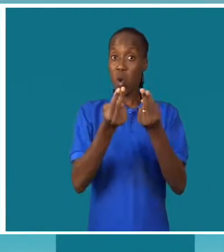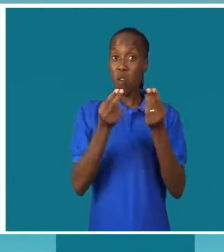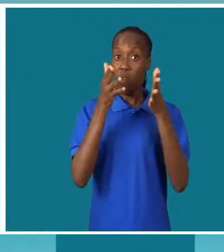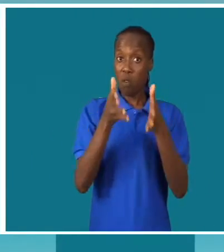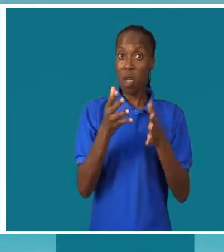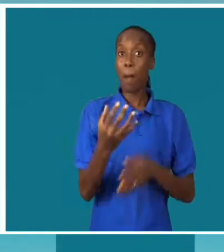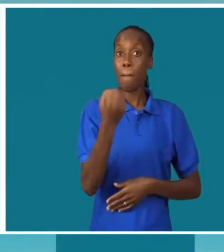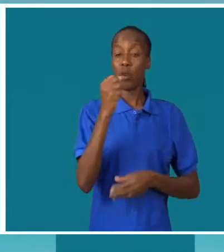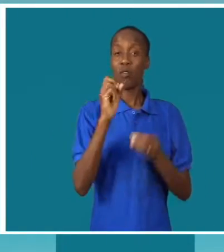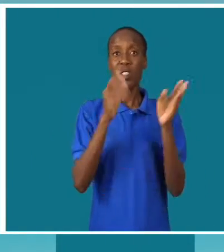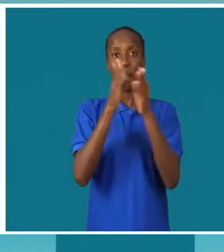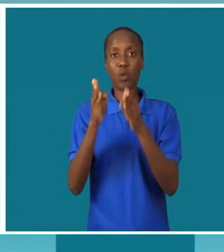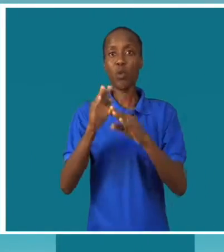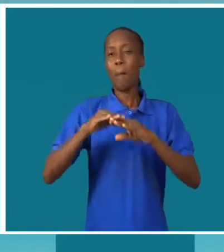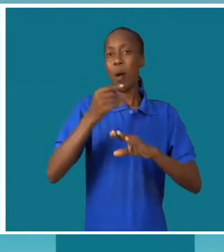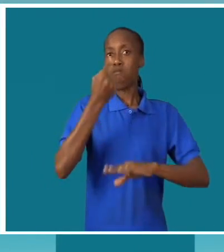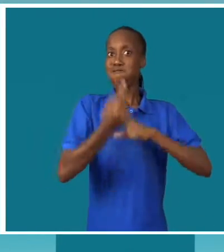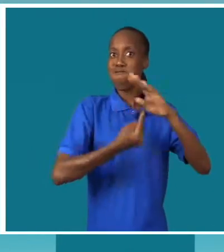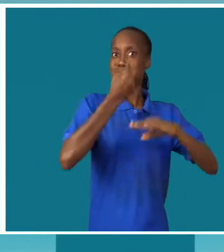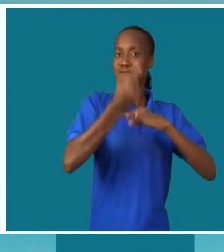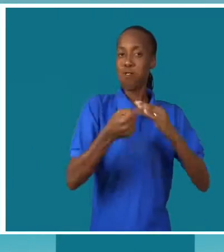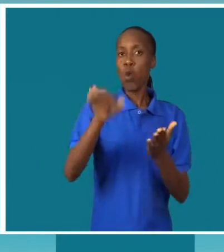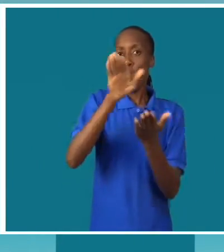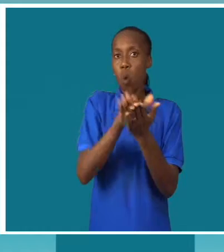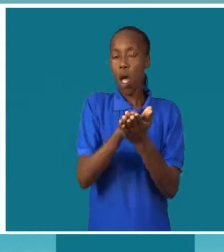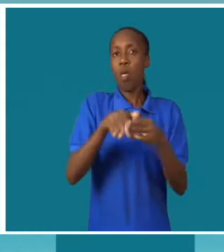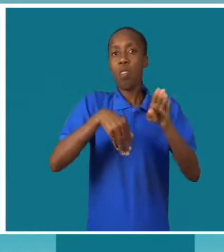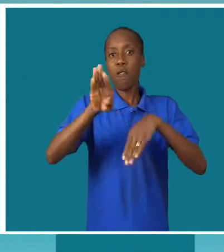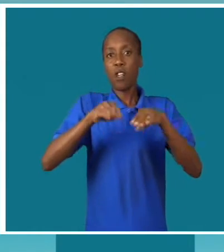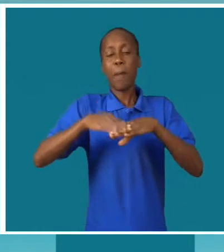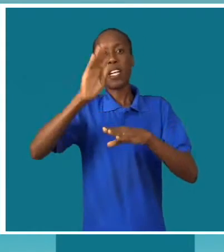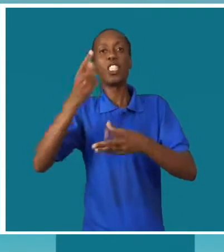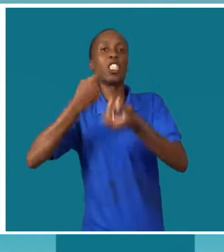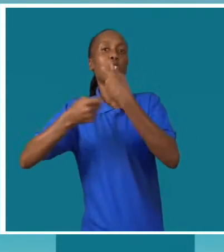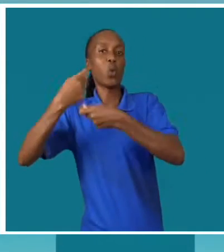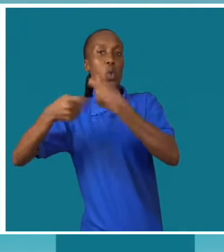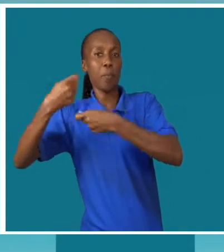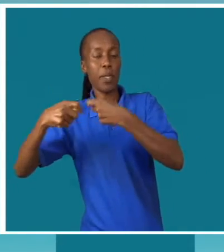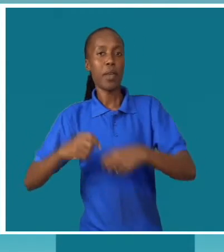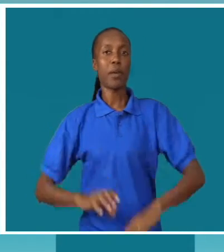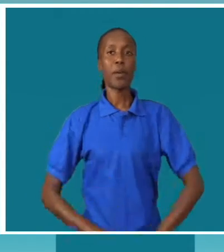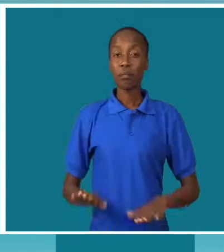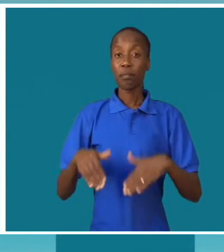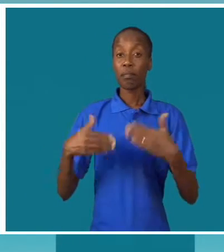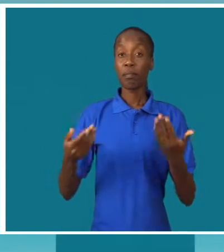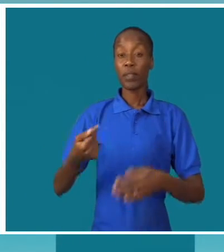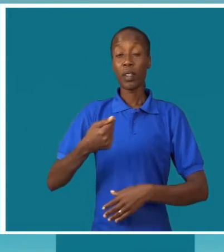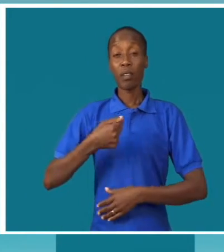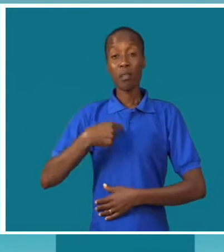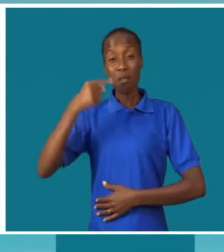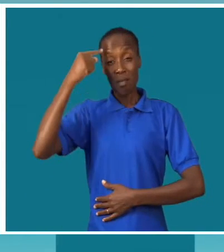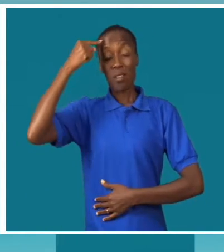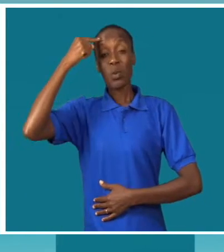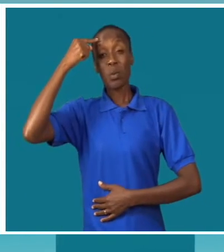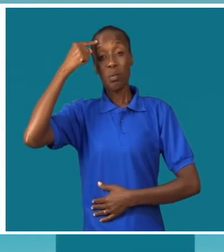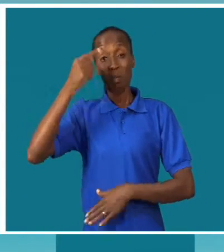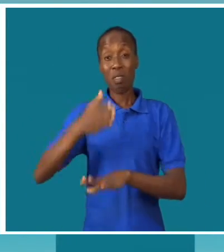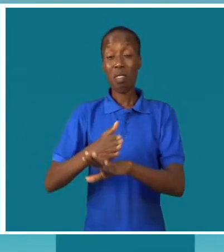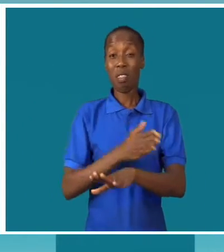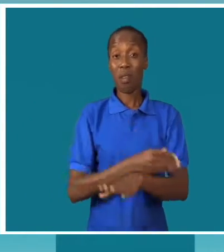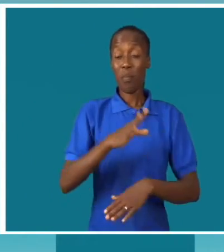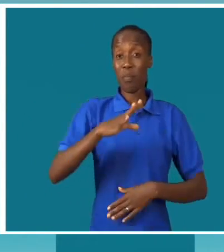o atual modelo terá mais público aos campos e maior economia. Eu recordo que quando